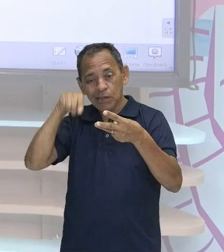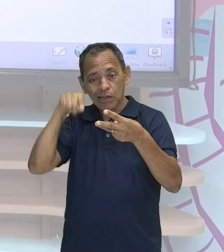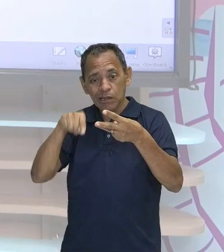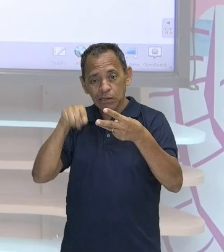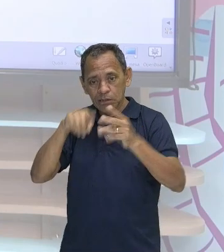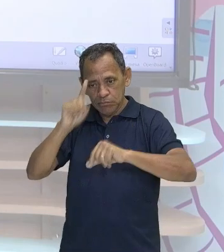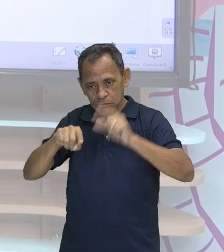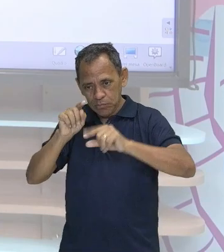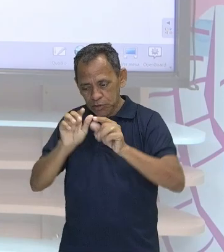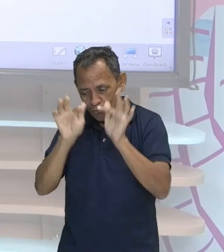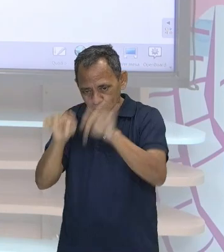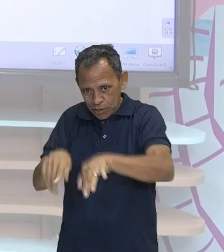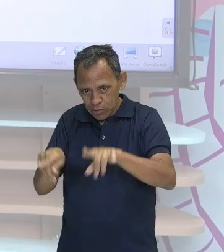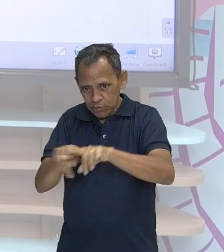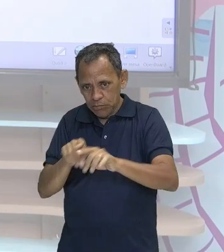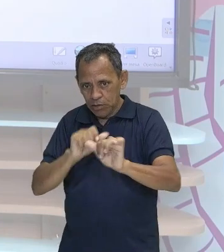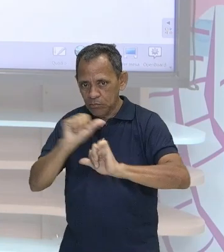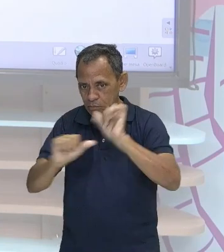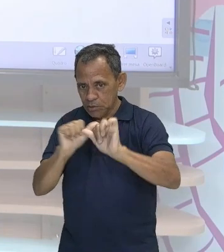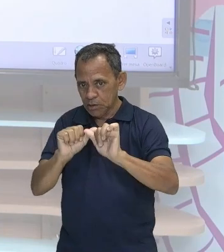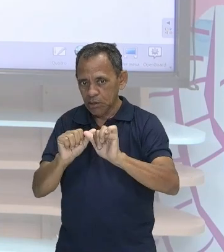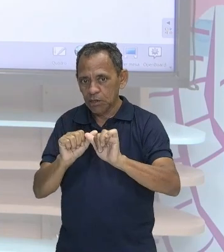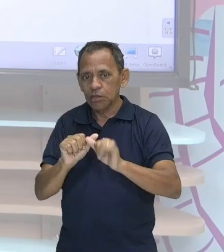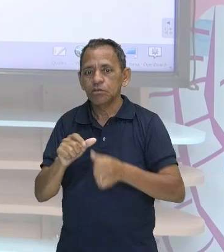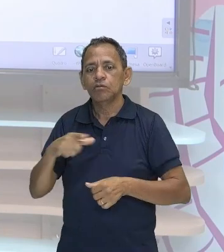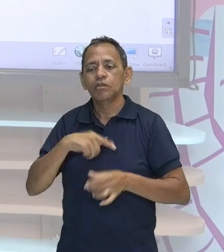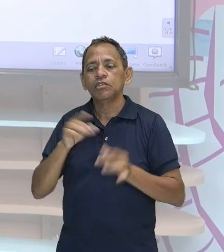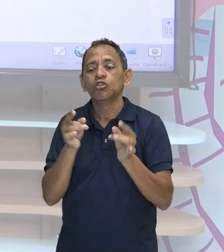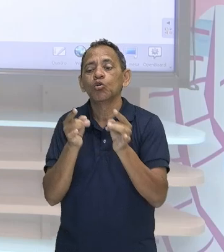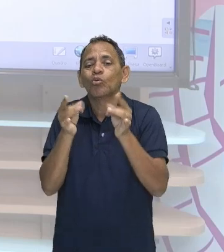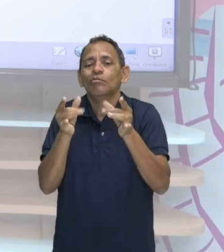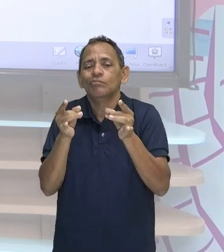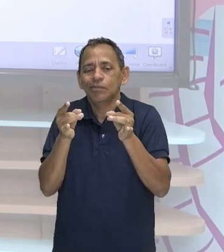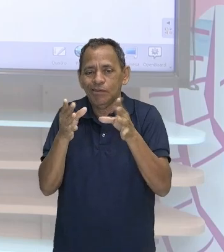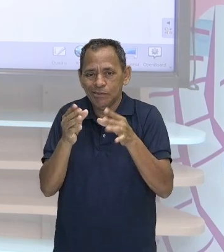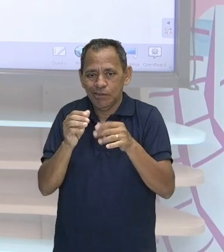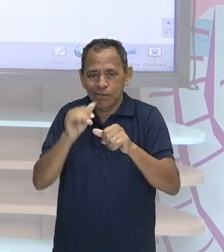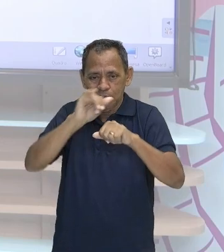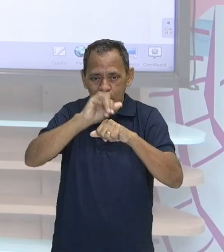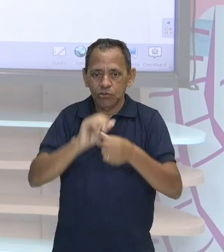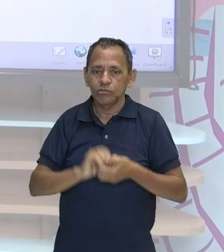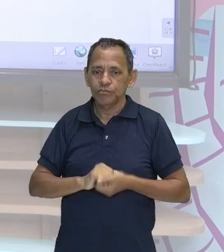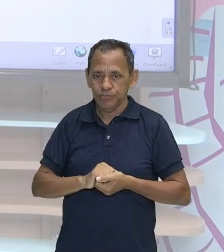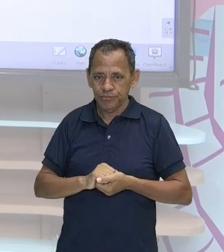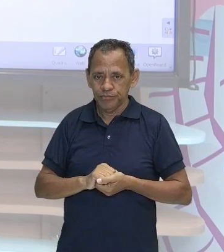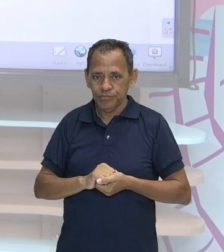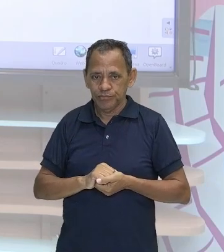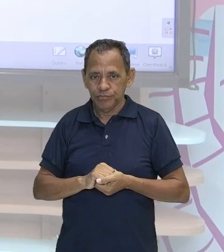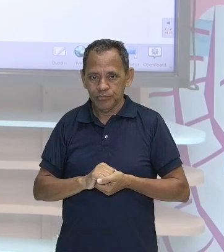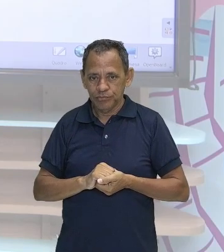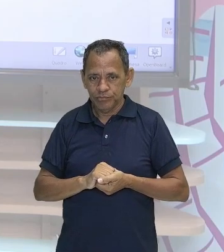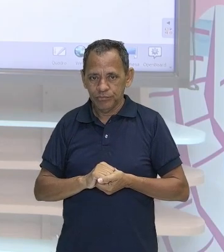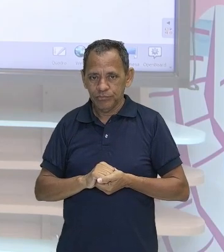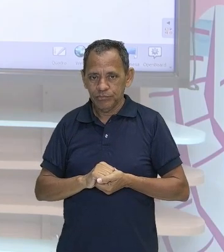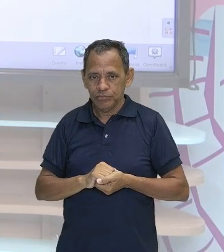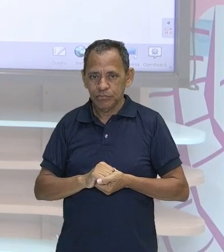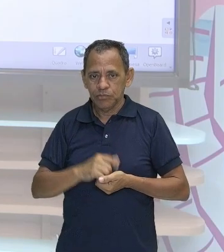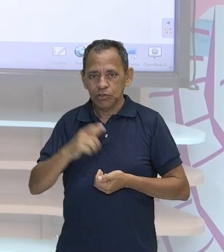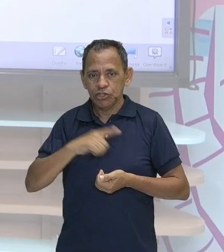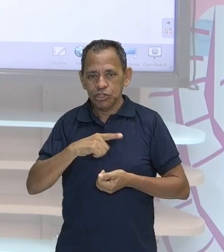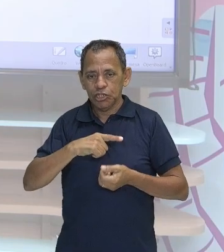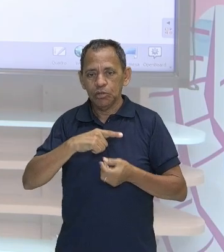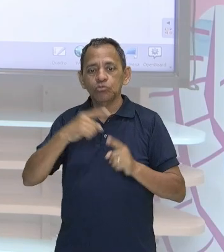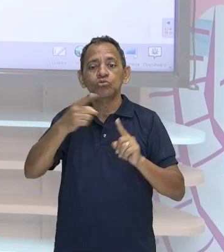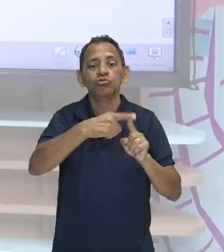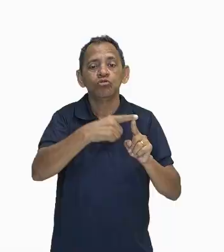que foi transformado ali na indústria, ele vai ser comercializado ali no setor terciário, certo? E aí nós temos os